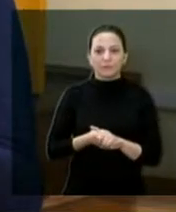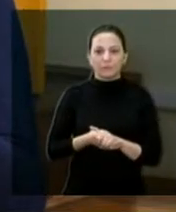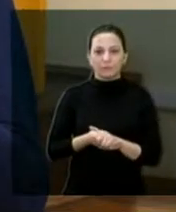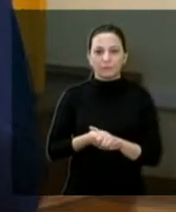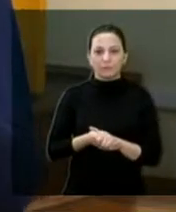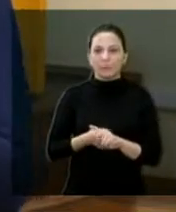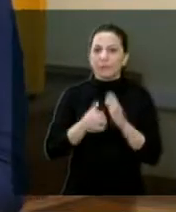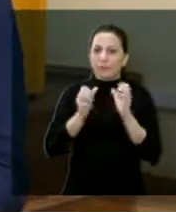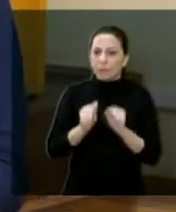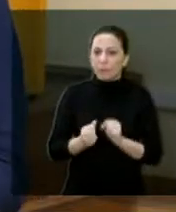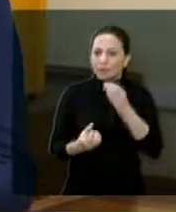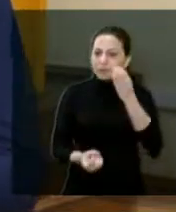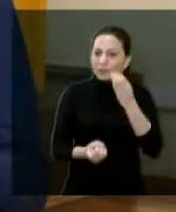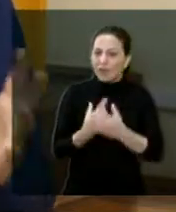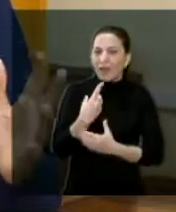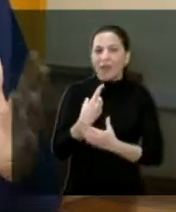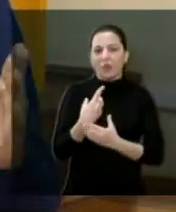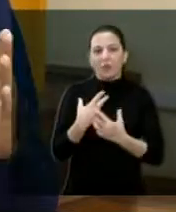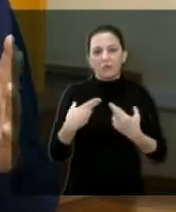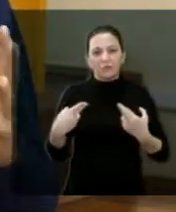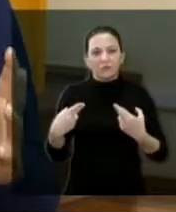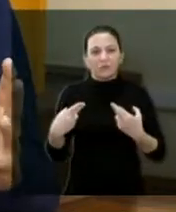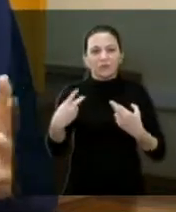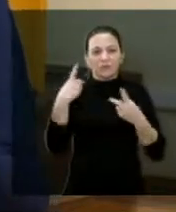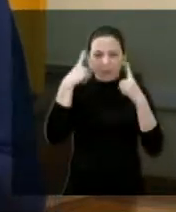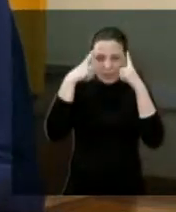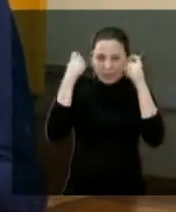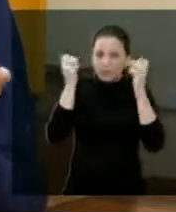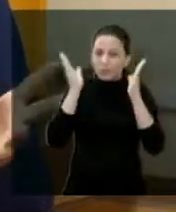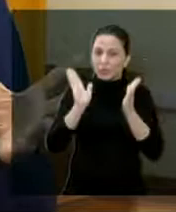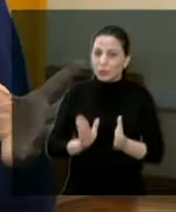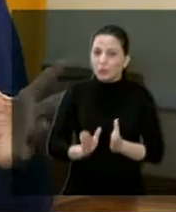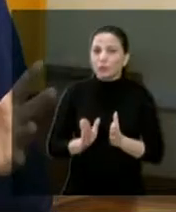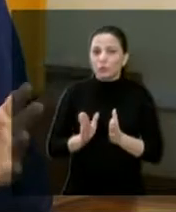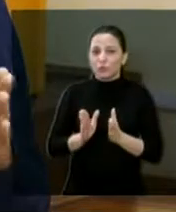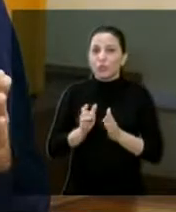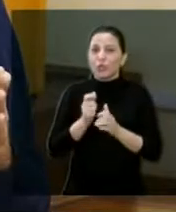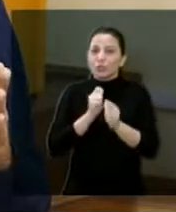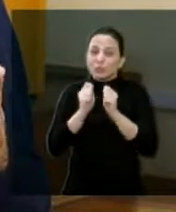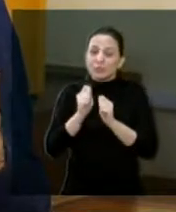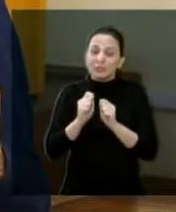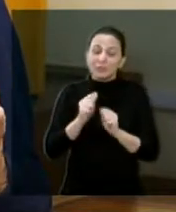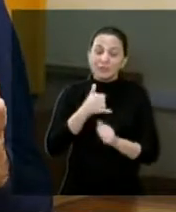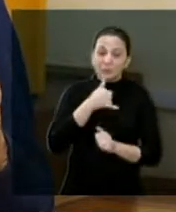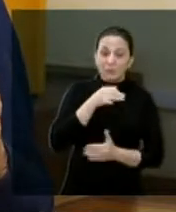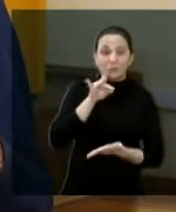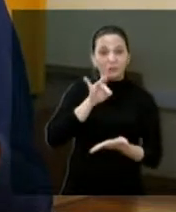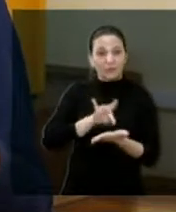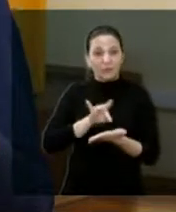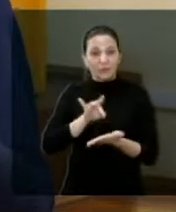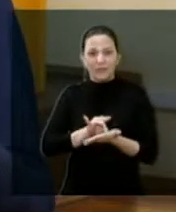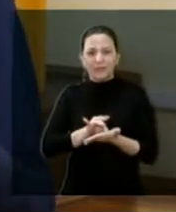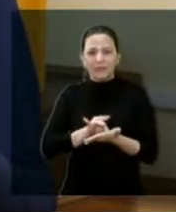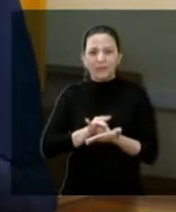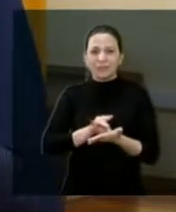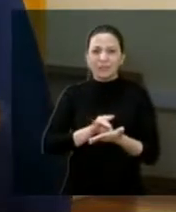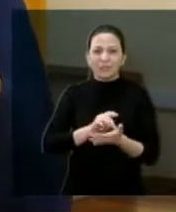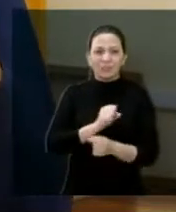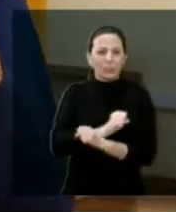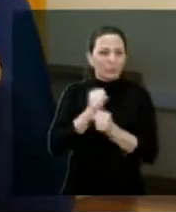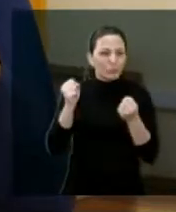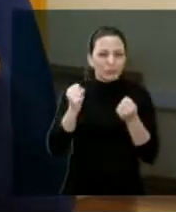Você podia criar coisas que hoje o jornalismo, infelizmente, é uma realidade. Você não pode fazer tudo o que você quer,